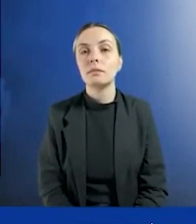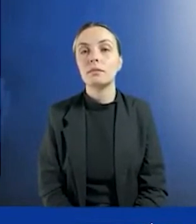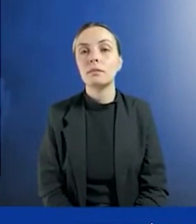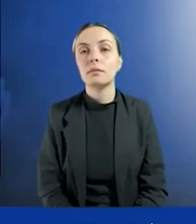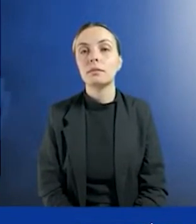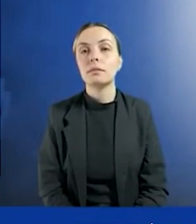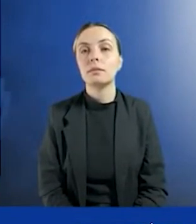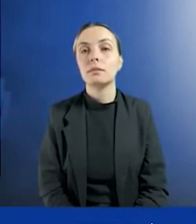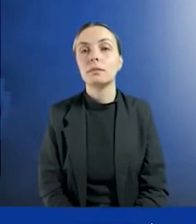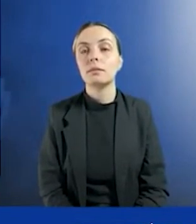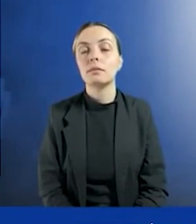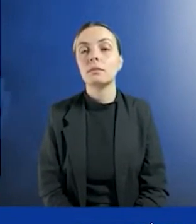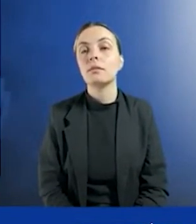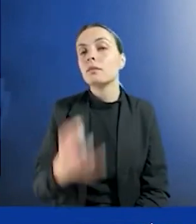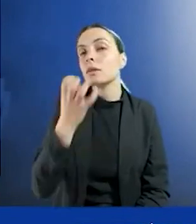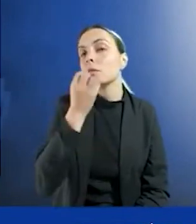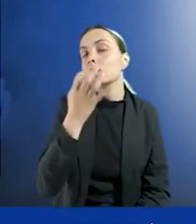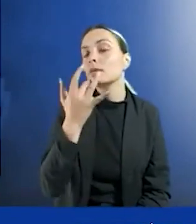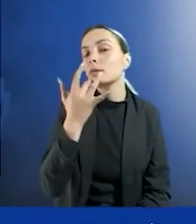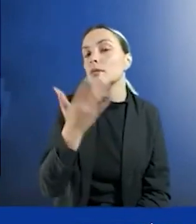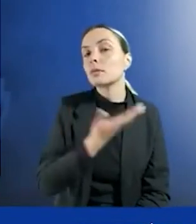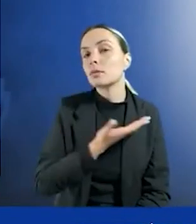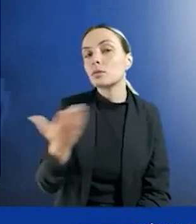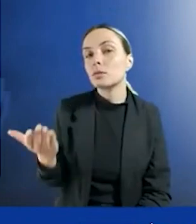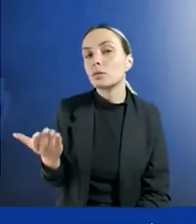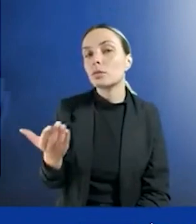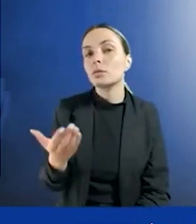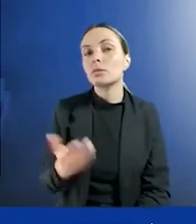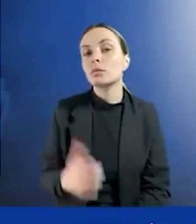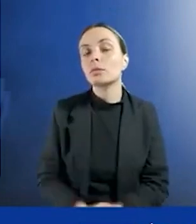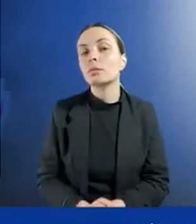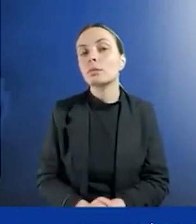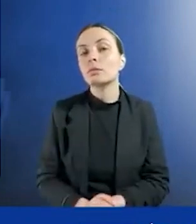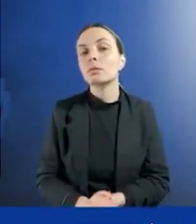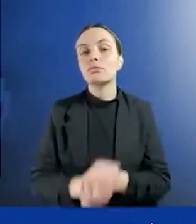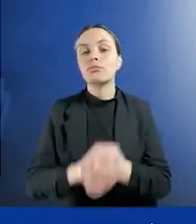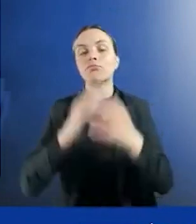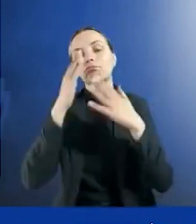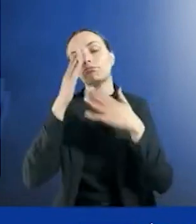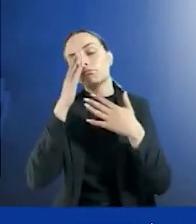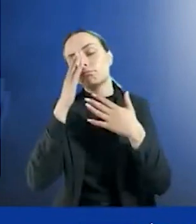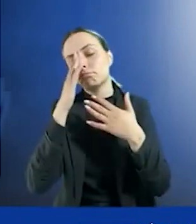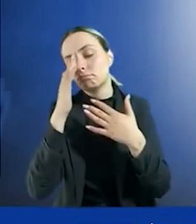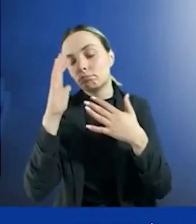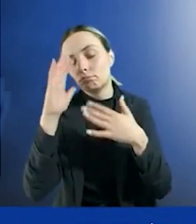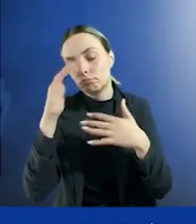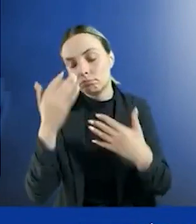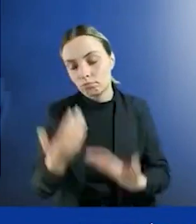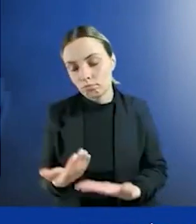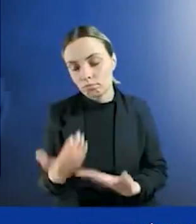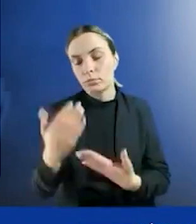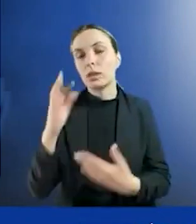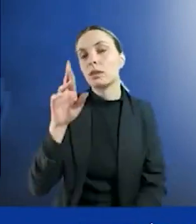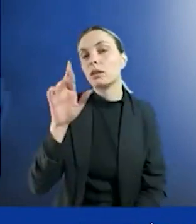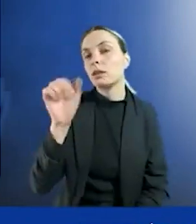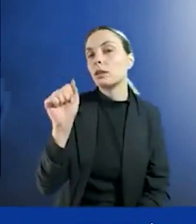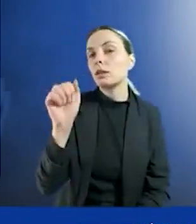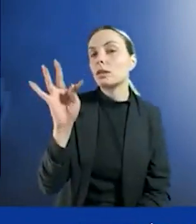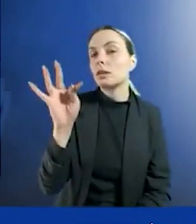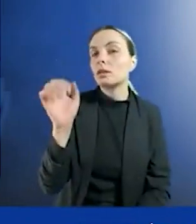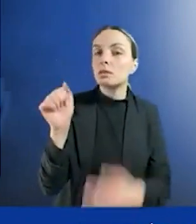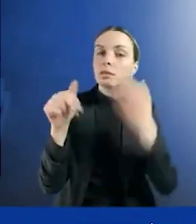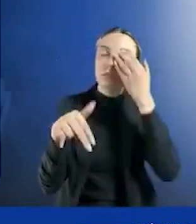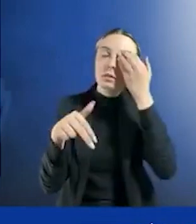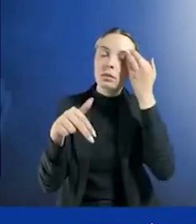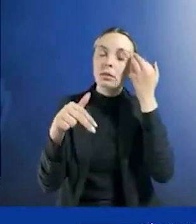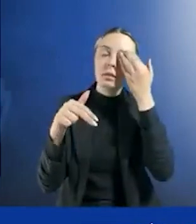Boa tarde a todos. Excelência, Dr. Hatan, uma satisfação tê-lo aqui, nos receber, recebê-lo aqui